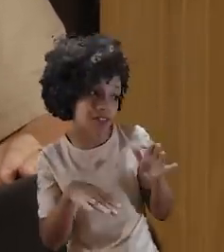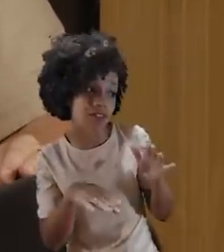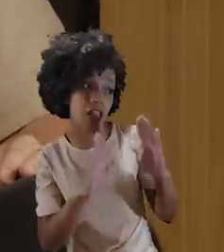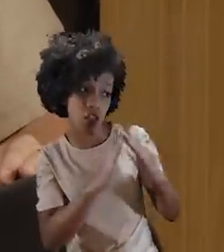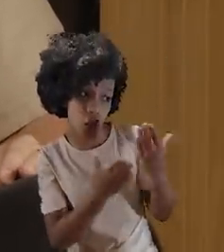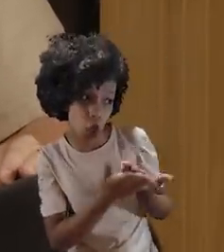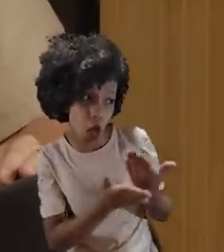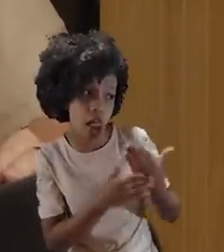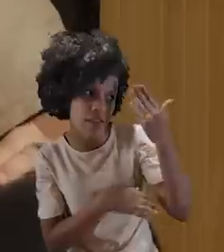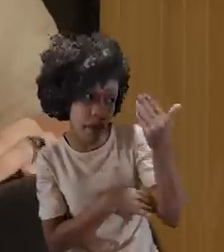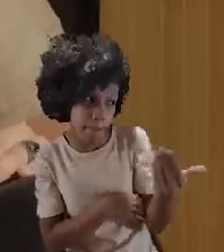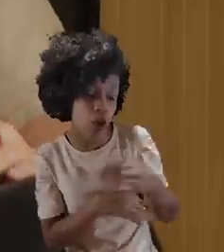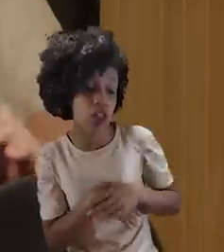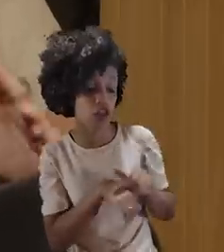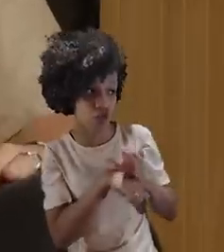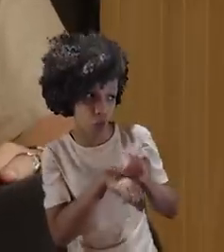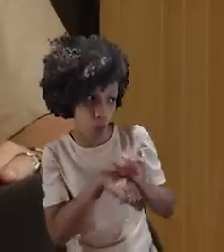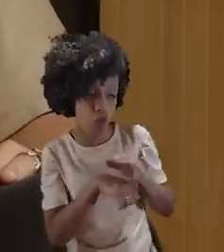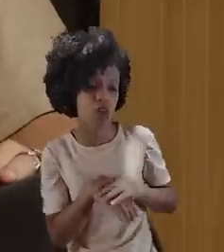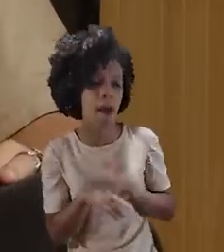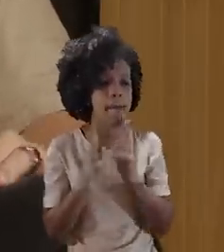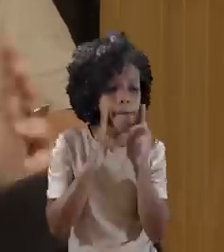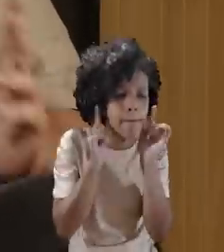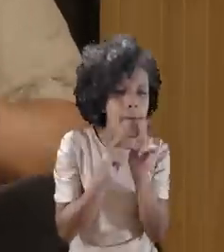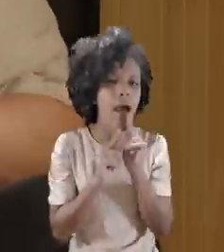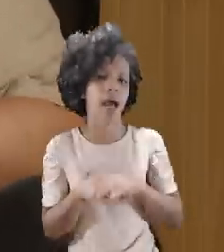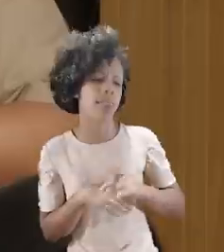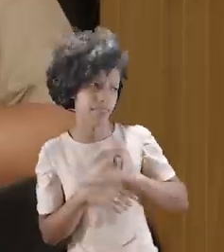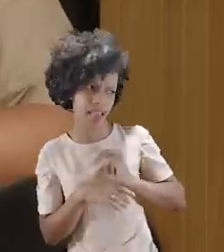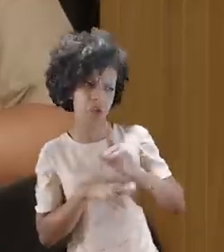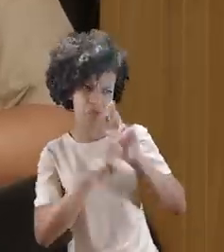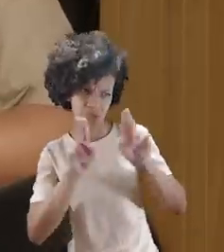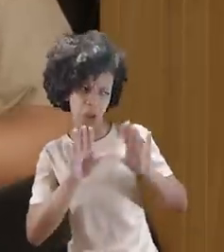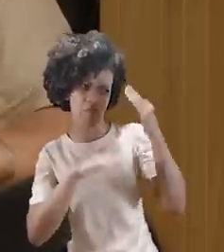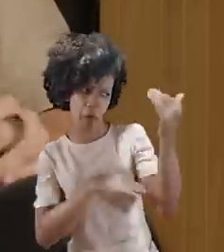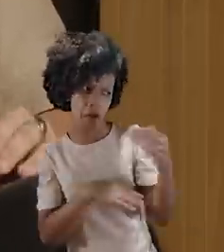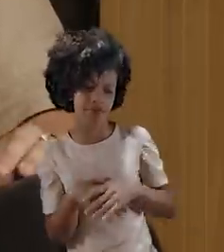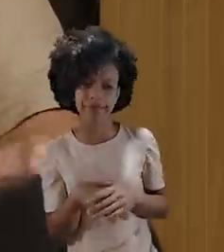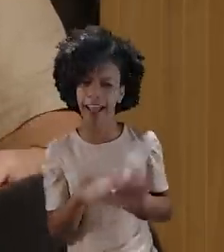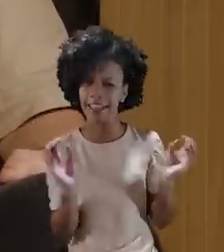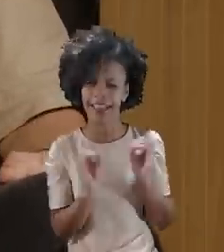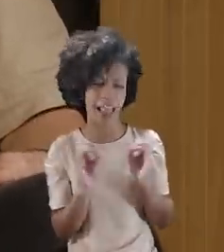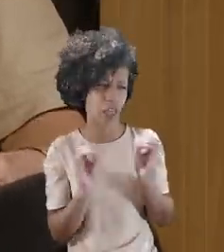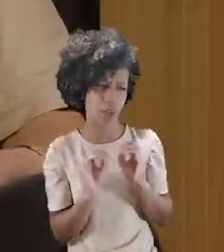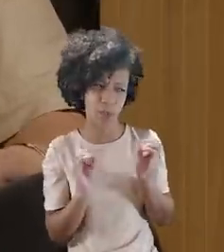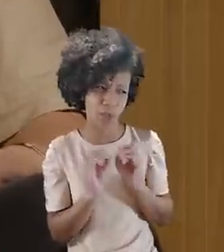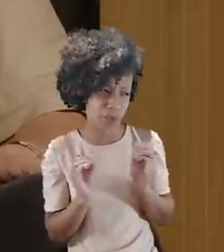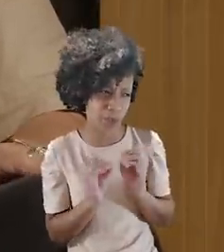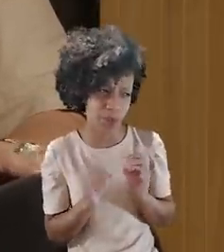famosas de curso de barbearia tem uns olhos grandes aí tal nenhuma